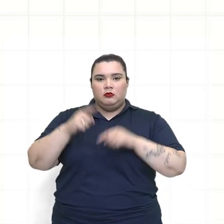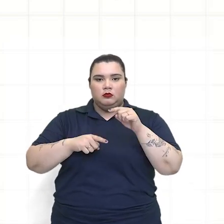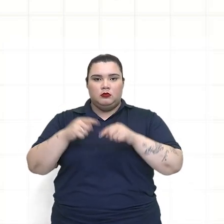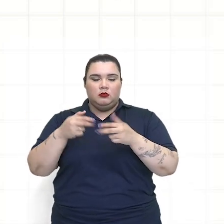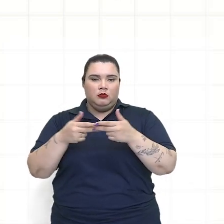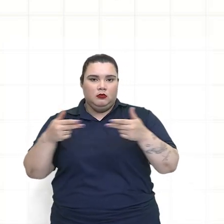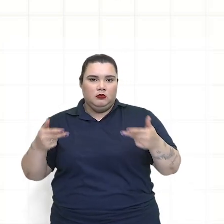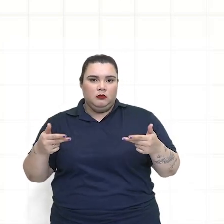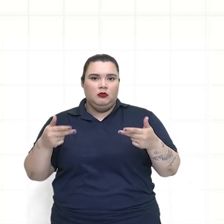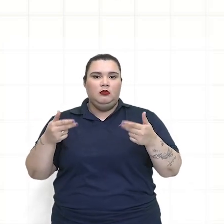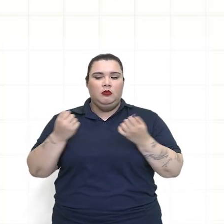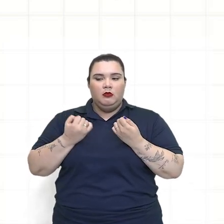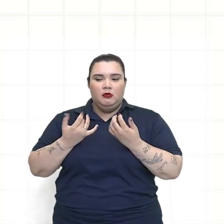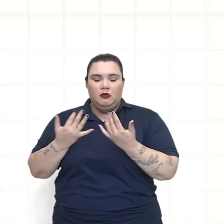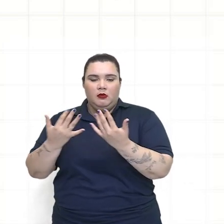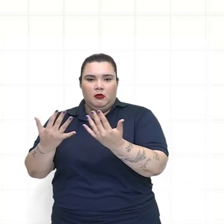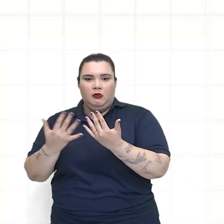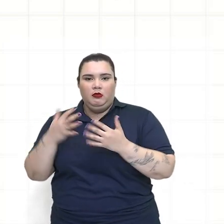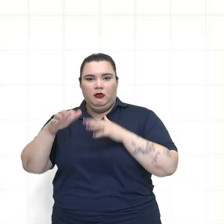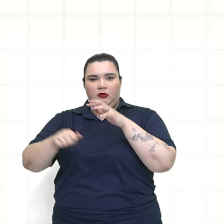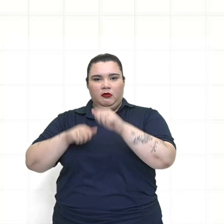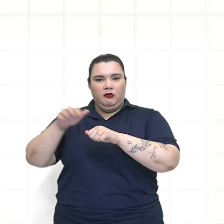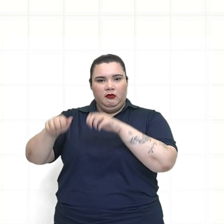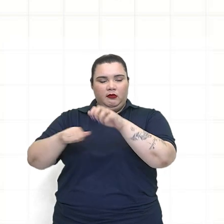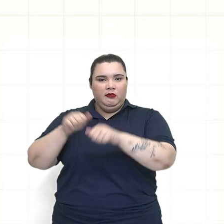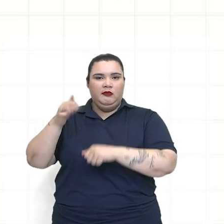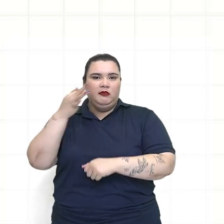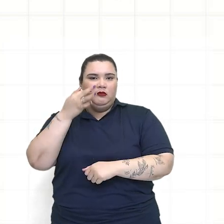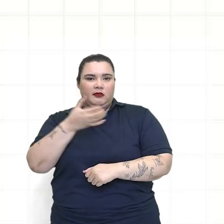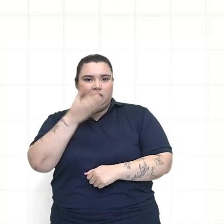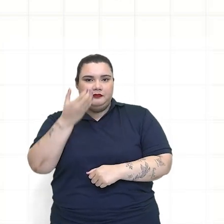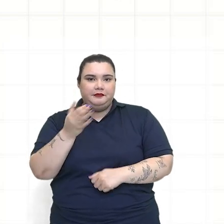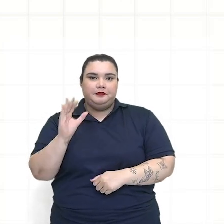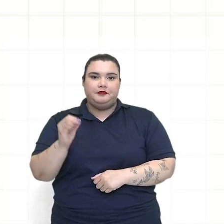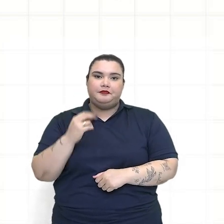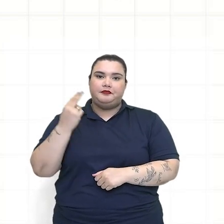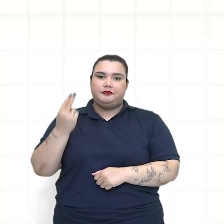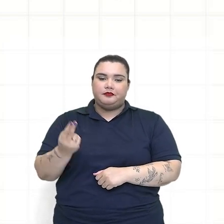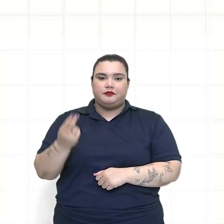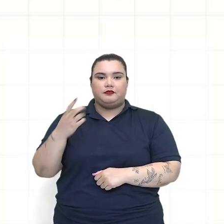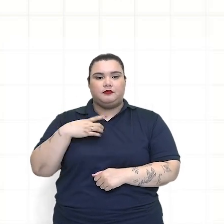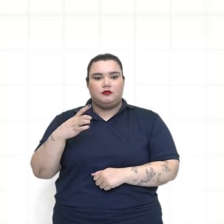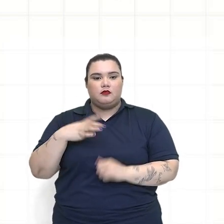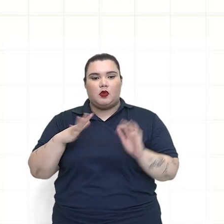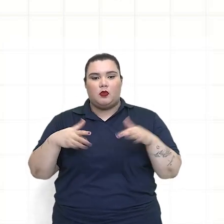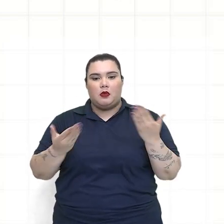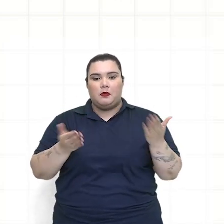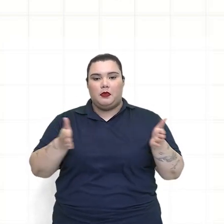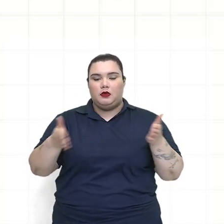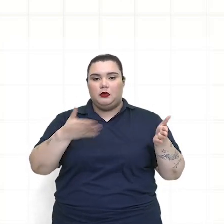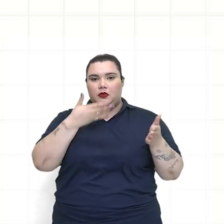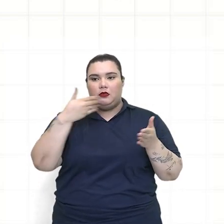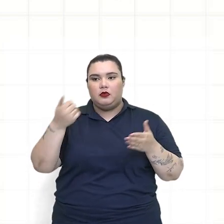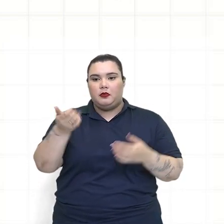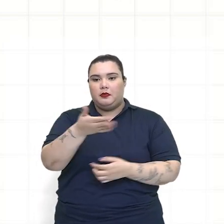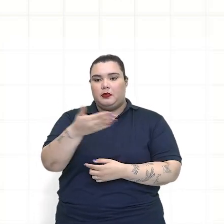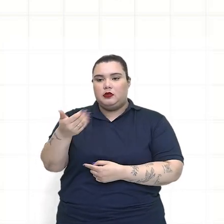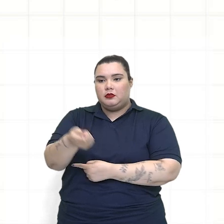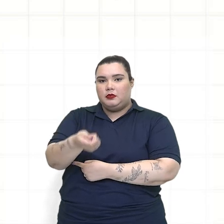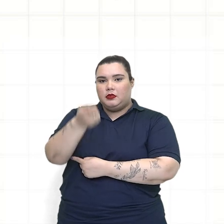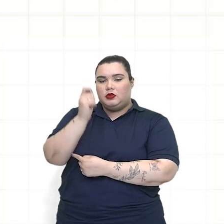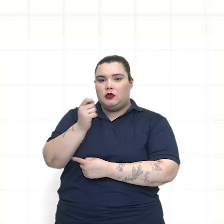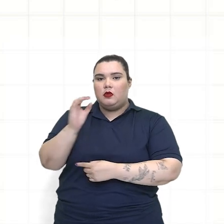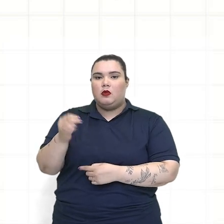determinado vegetal ou de uma determinada fruta, ou até mesmo para efetuar, né, qual seria o melhor período para pescar ou